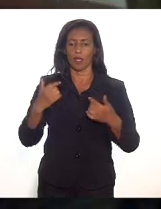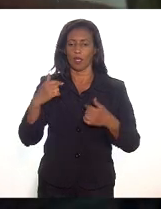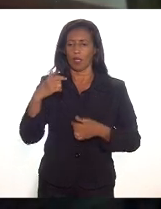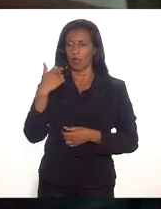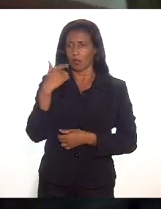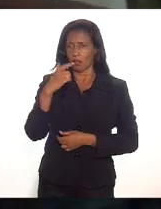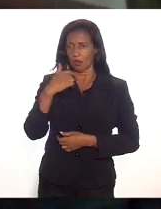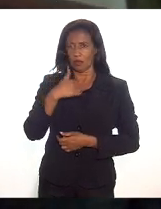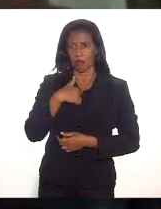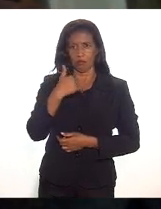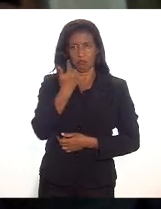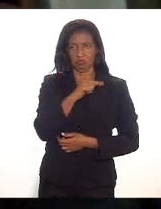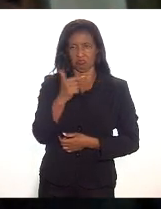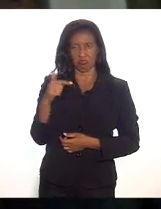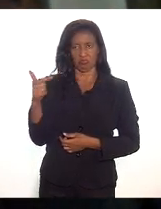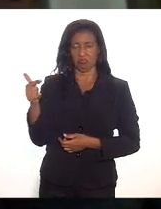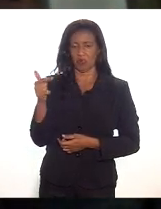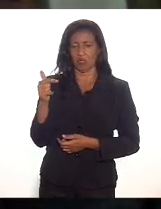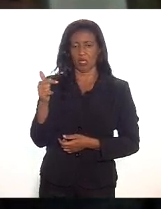também